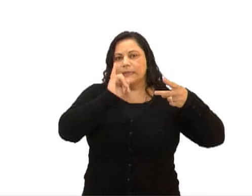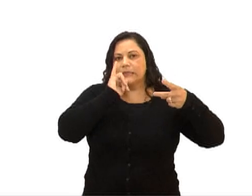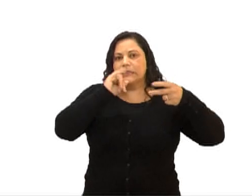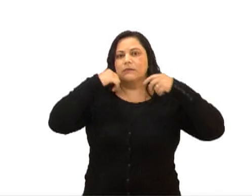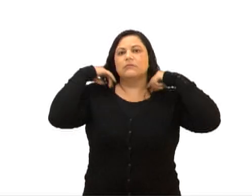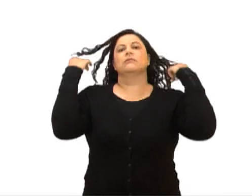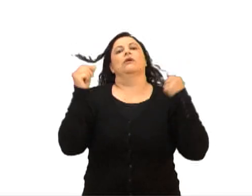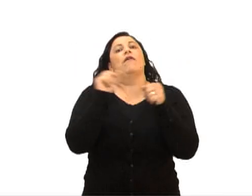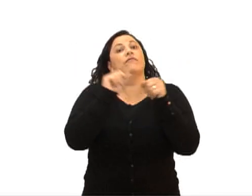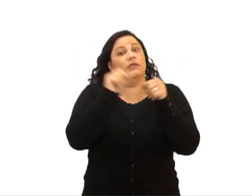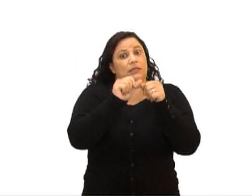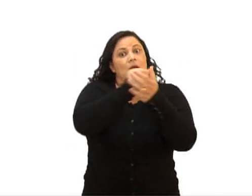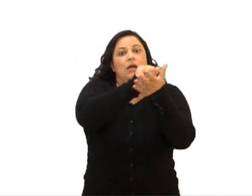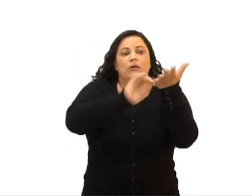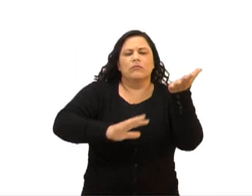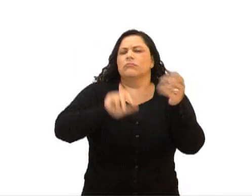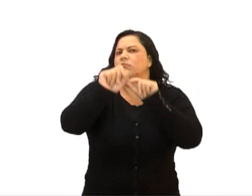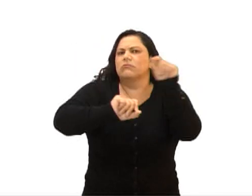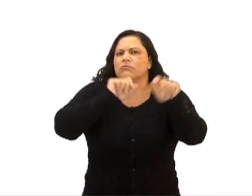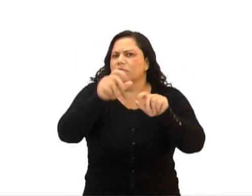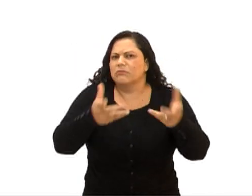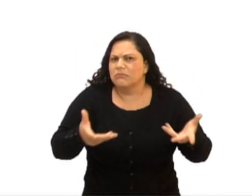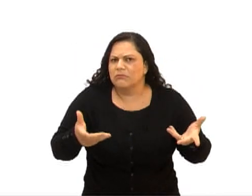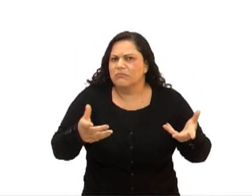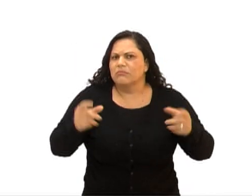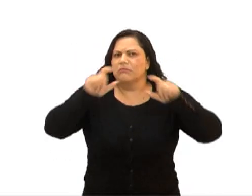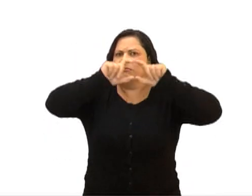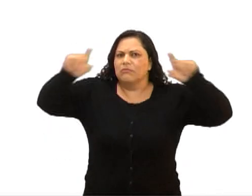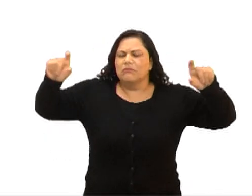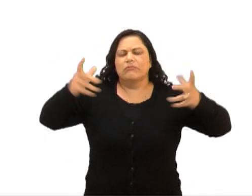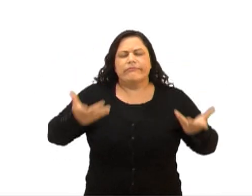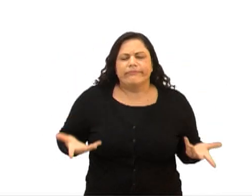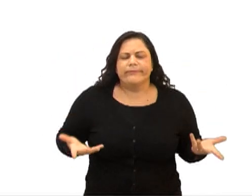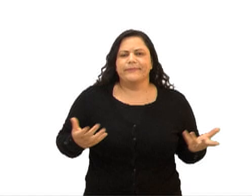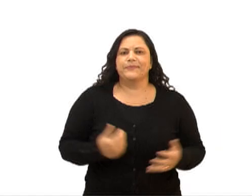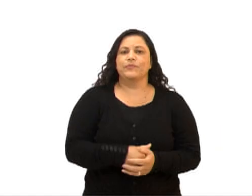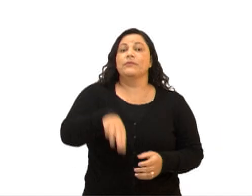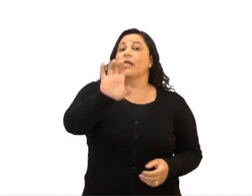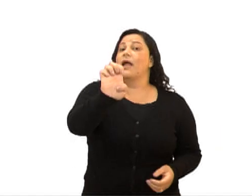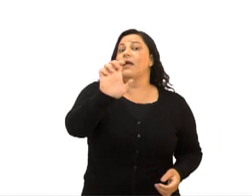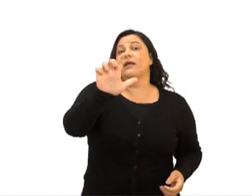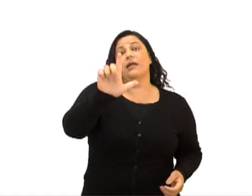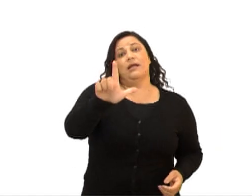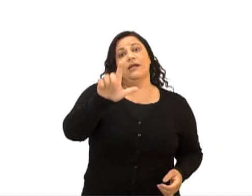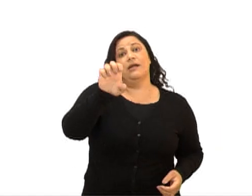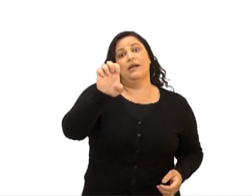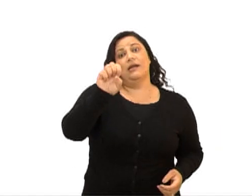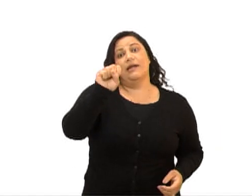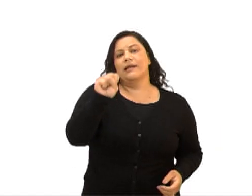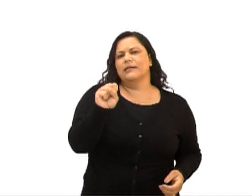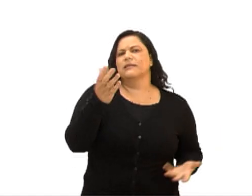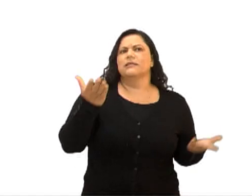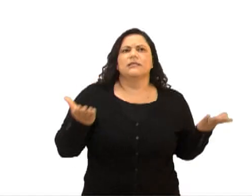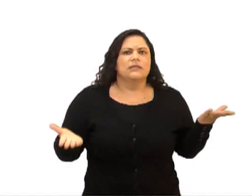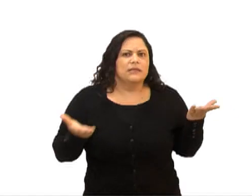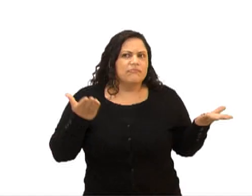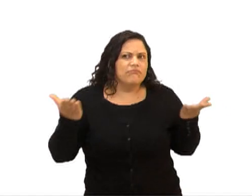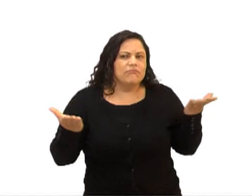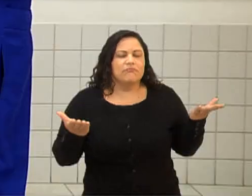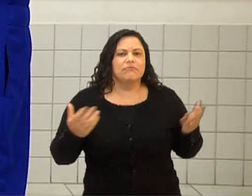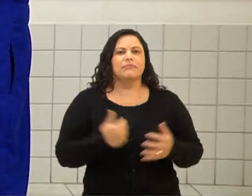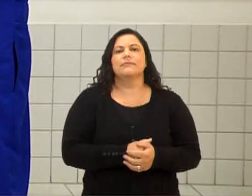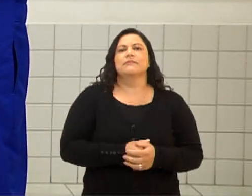Fizeram as atividades. Quem fez? É claro, ali tá eles. Né? Eles ou elas